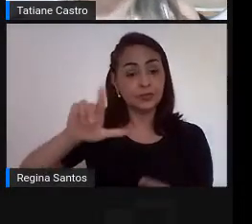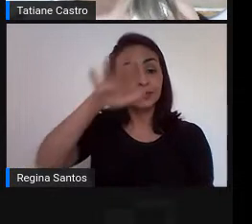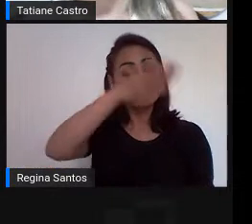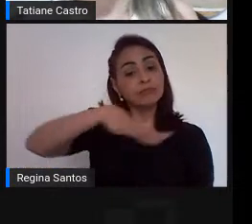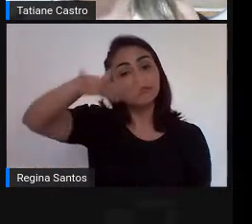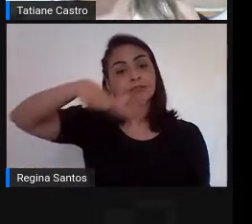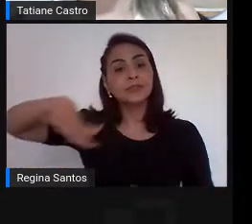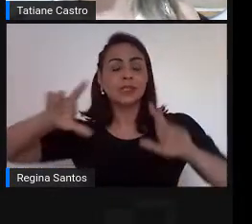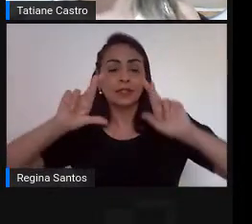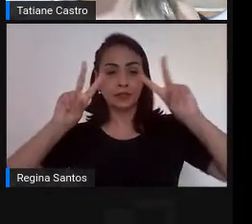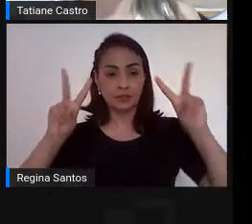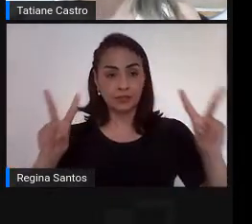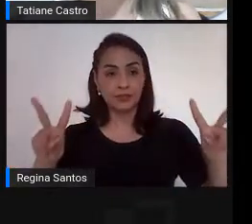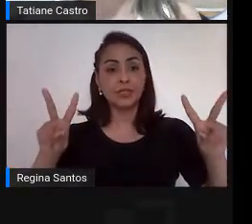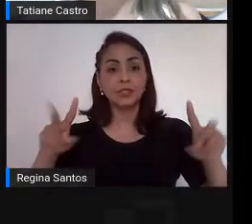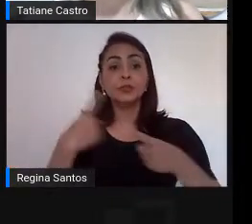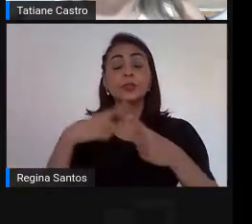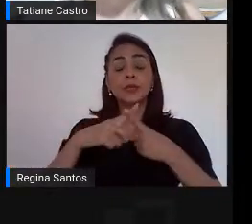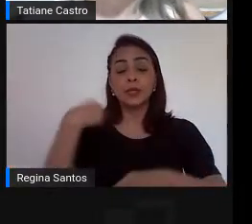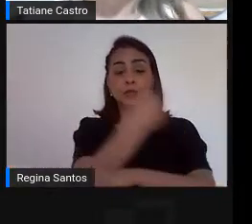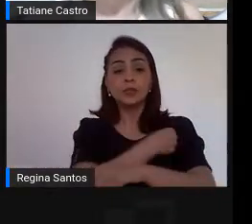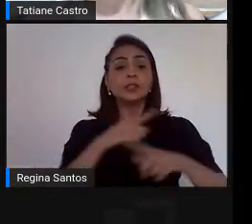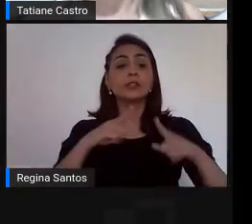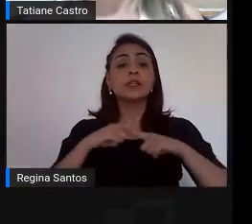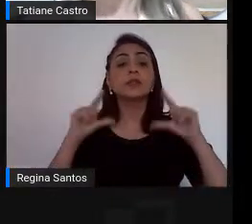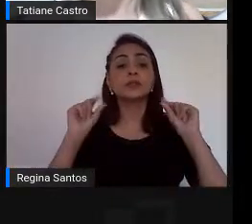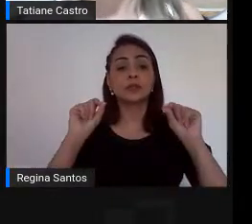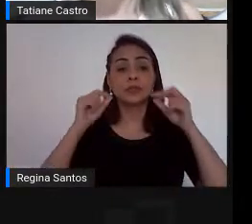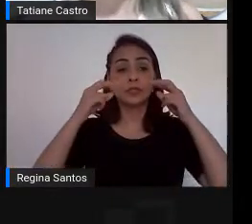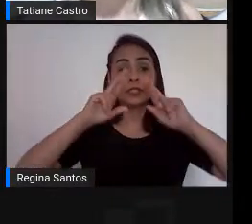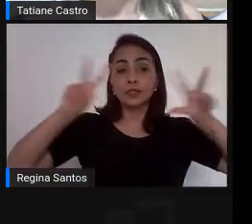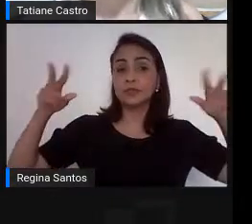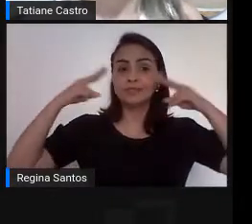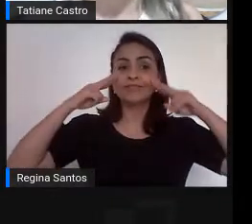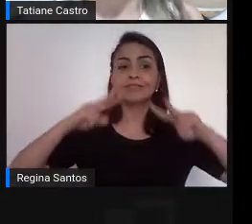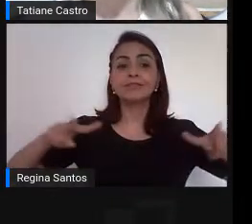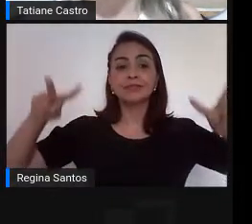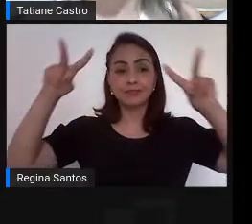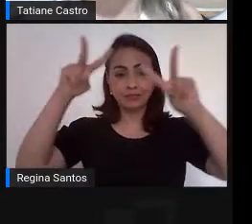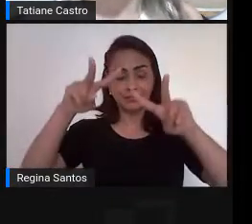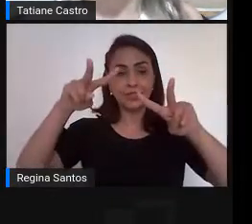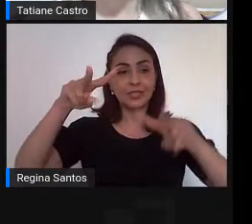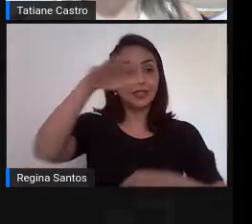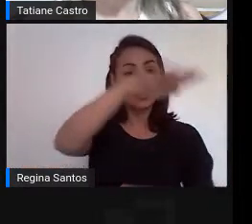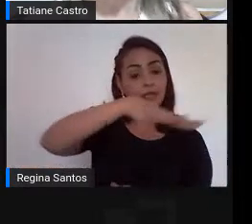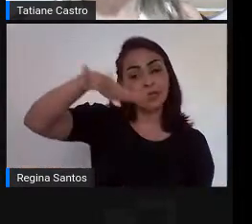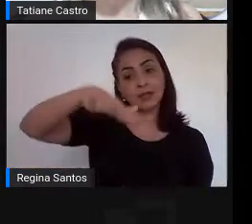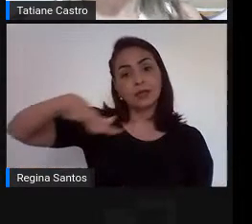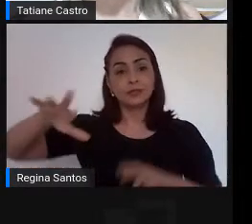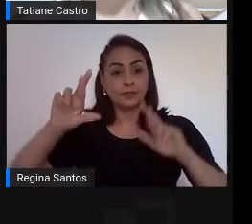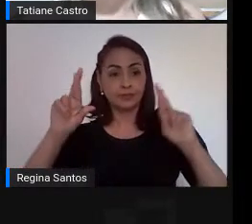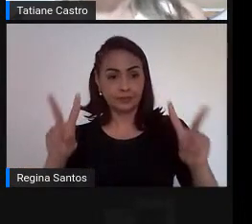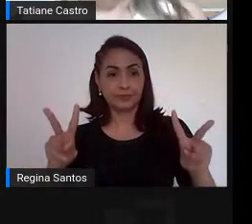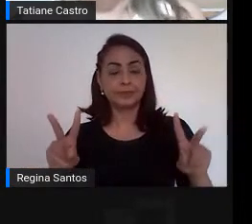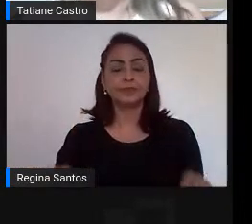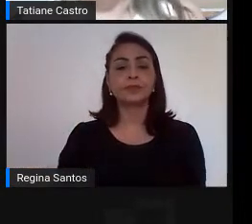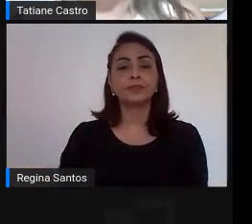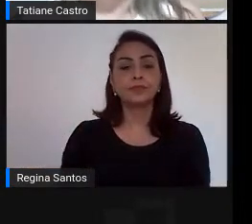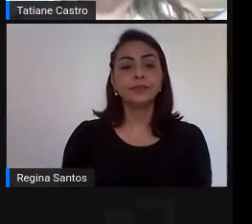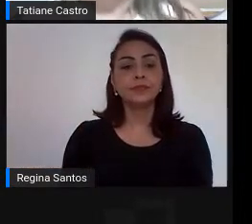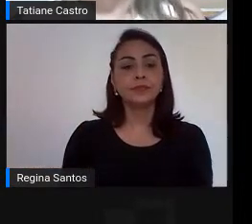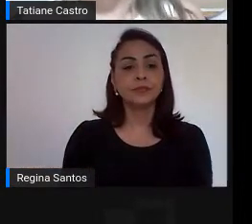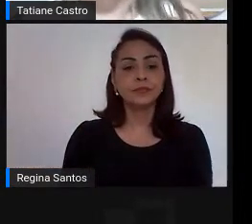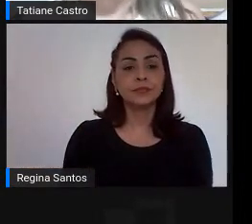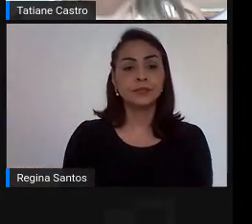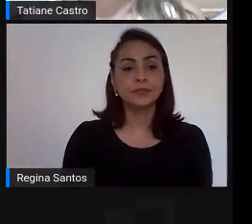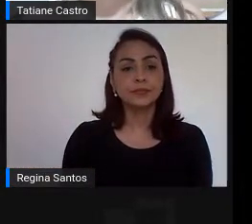campos disciplinares, das diferentes posições assumidas pelos sujeitos. Por que